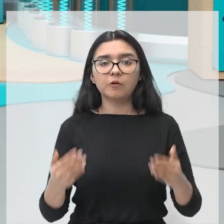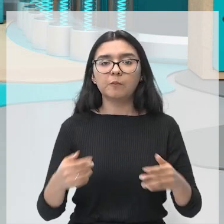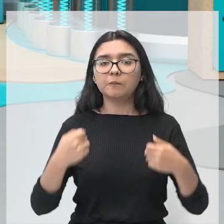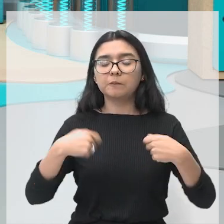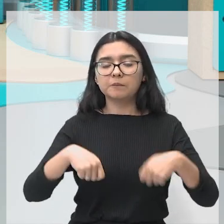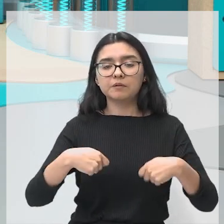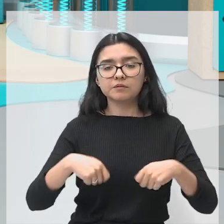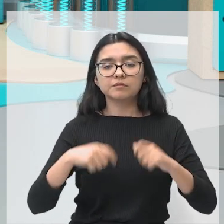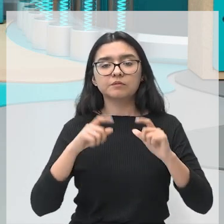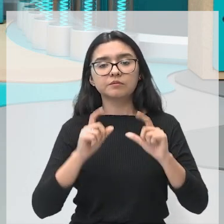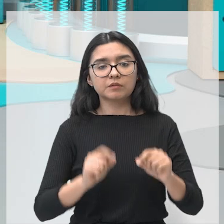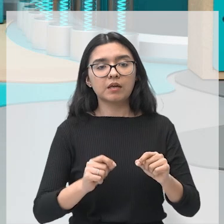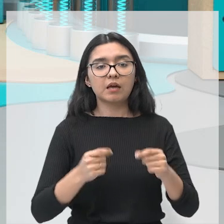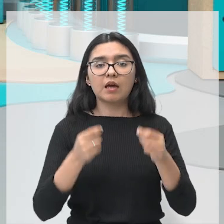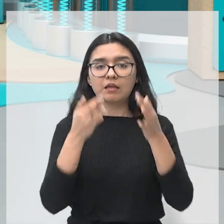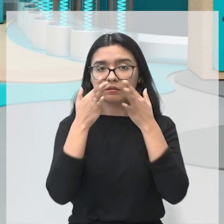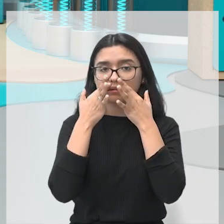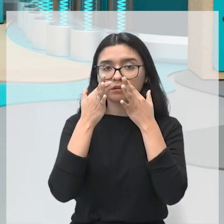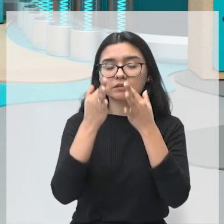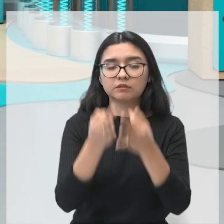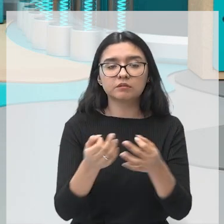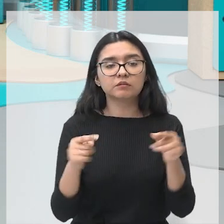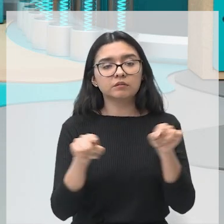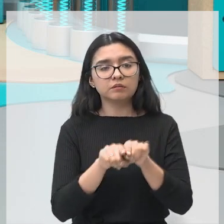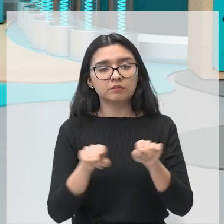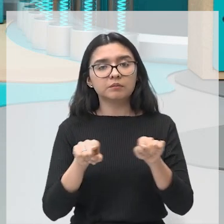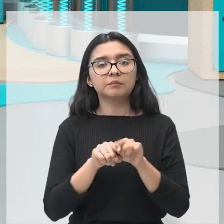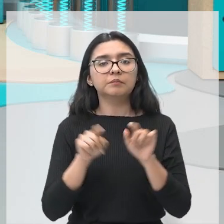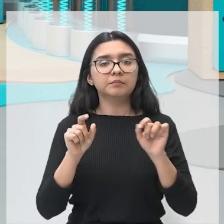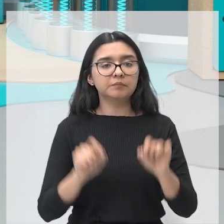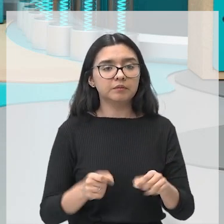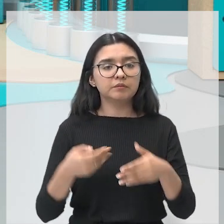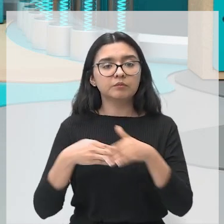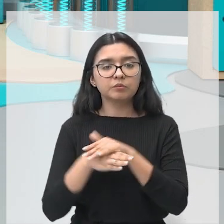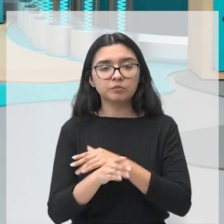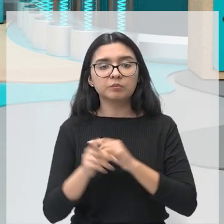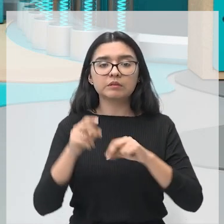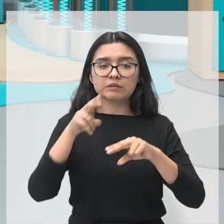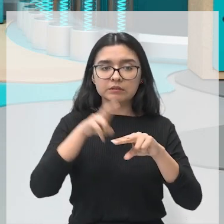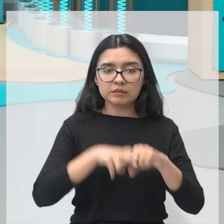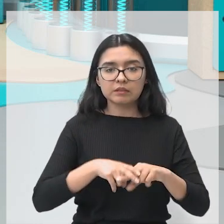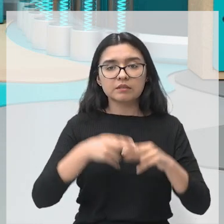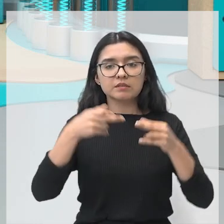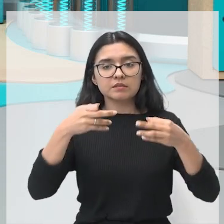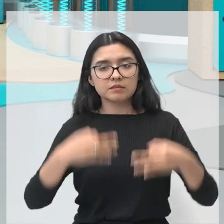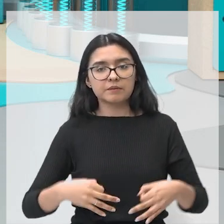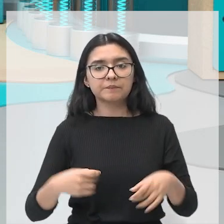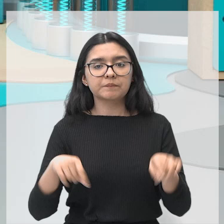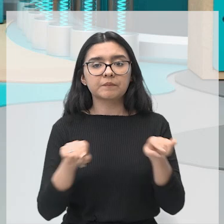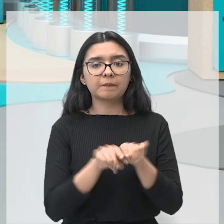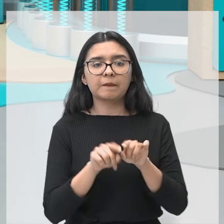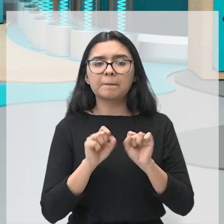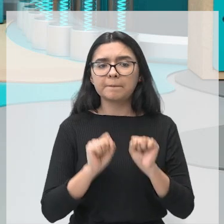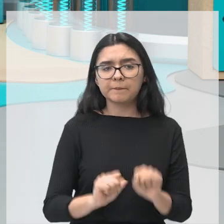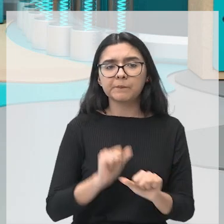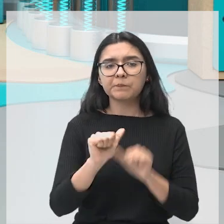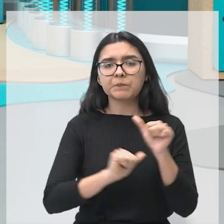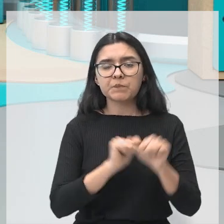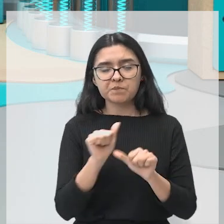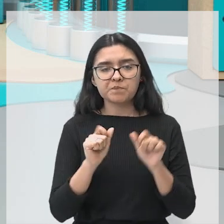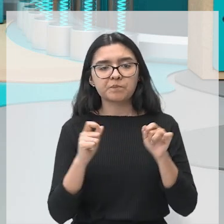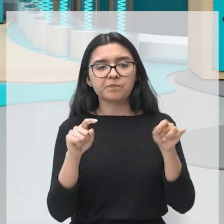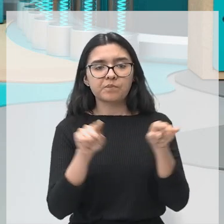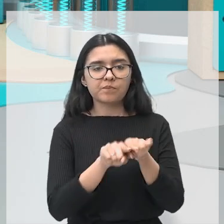preciso atentar e adotar essa medida, né? Parar de sentar da forma incorreta. Eu posso mudar